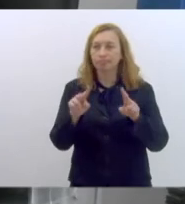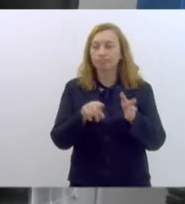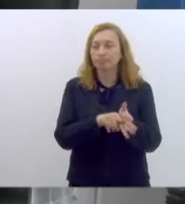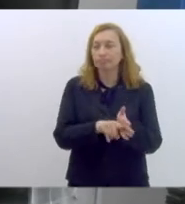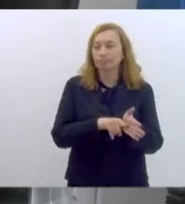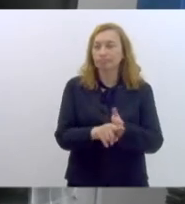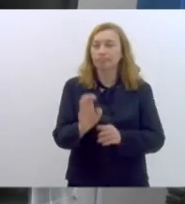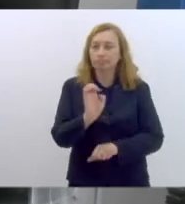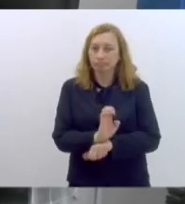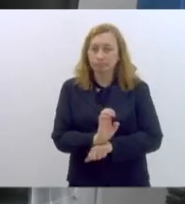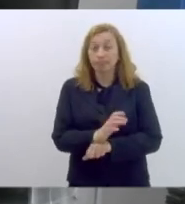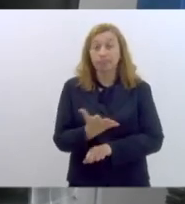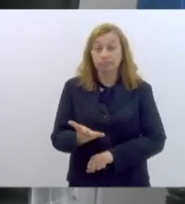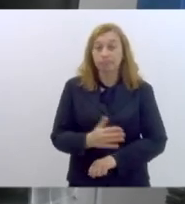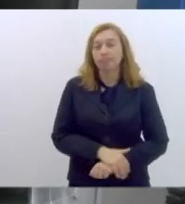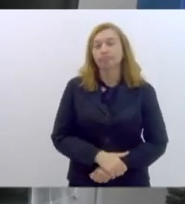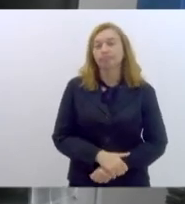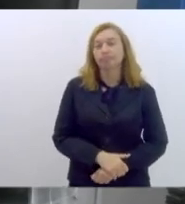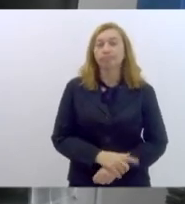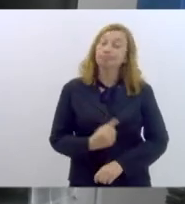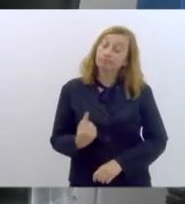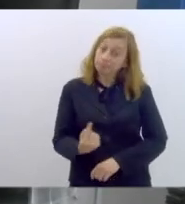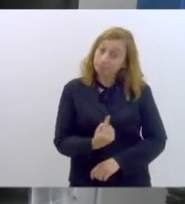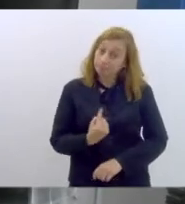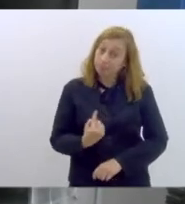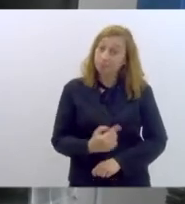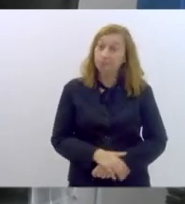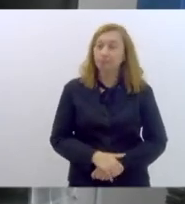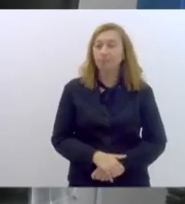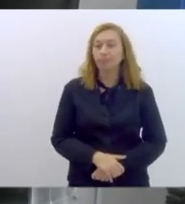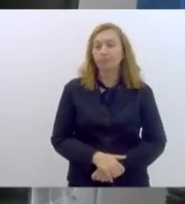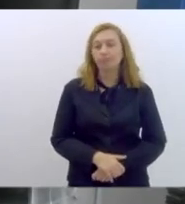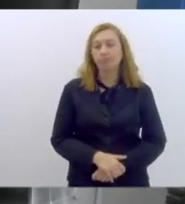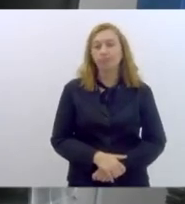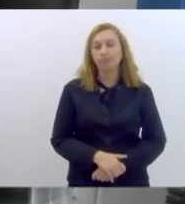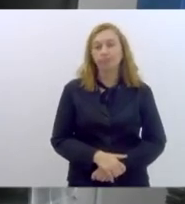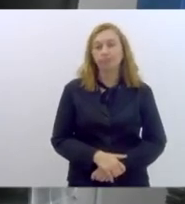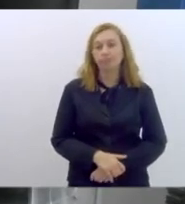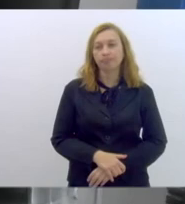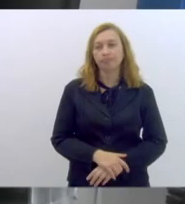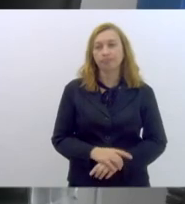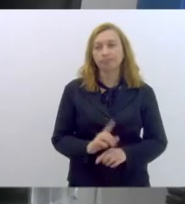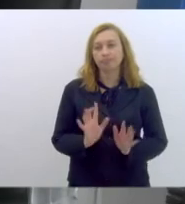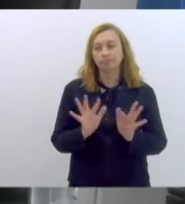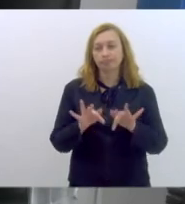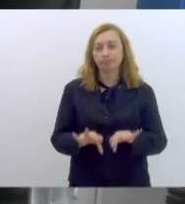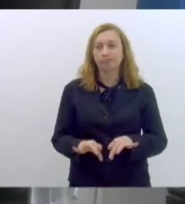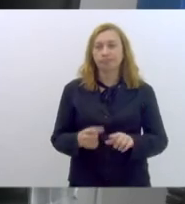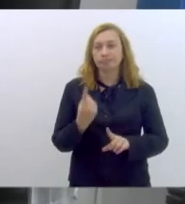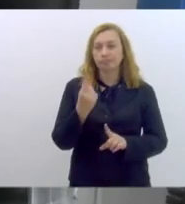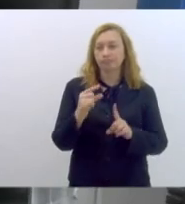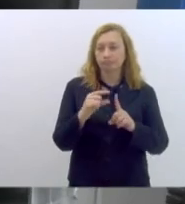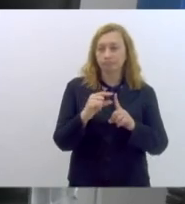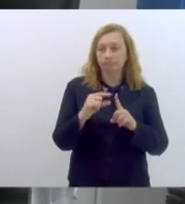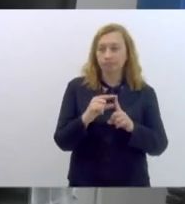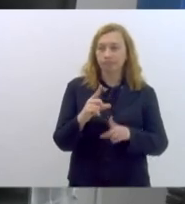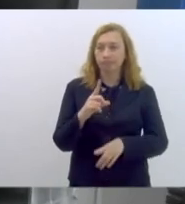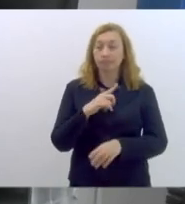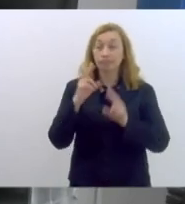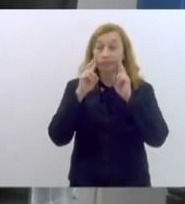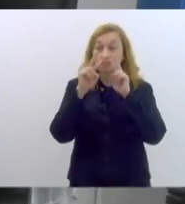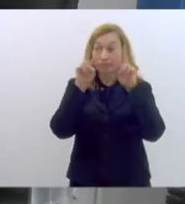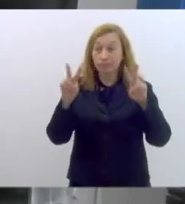do Estado. E nós, para tentar abreviar em uma palavra, temos uma